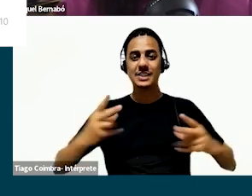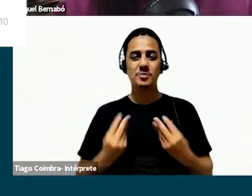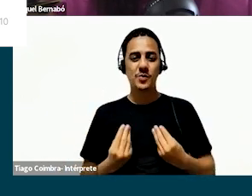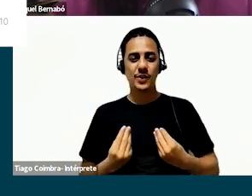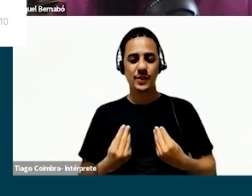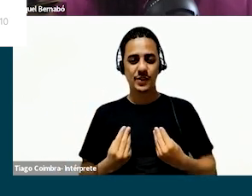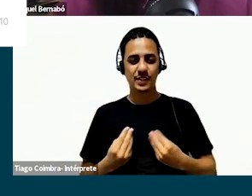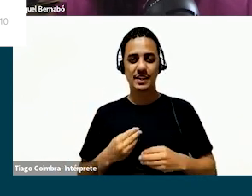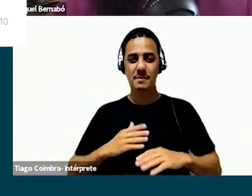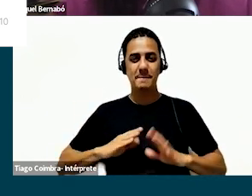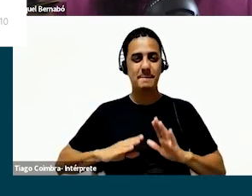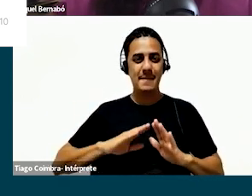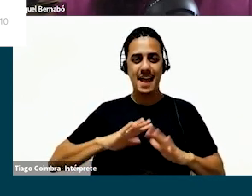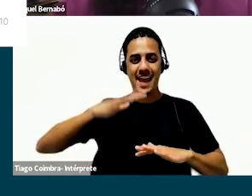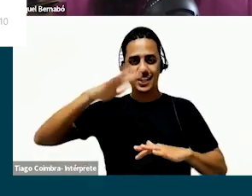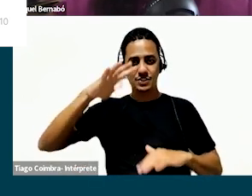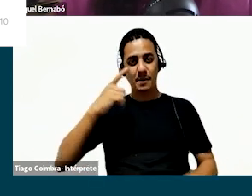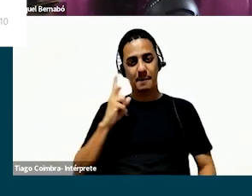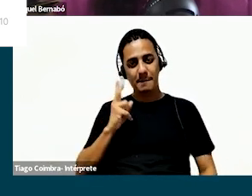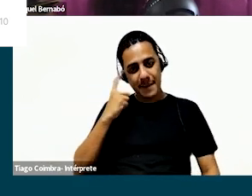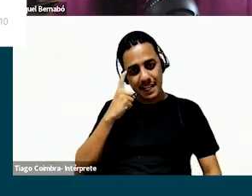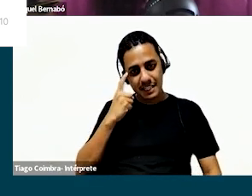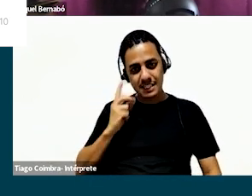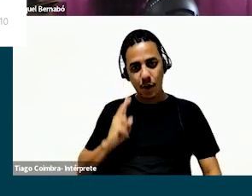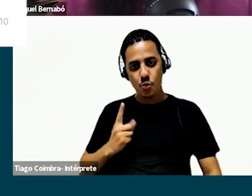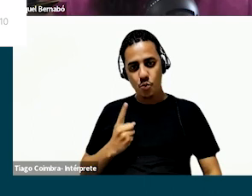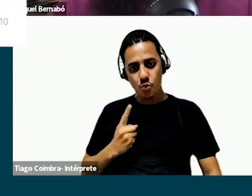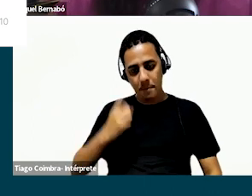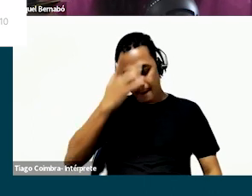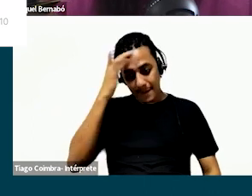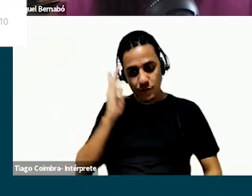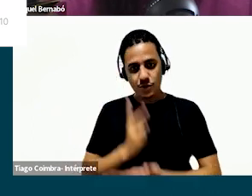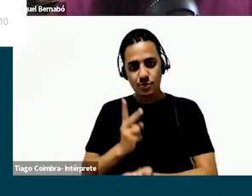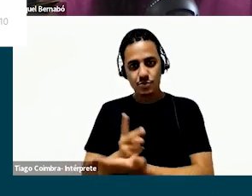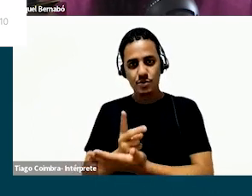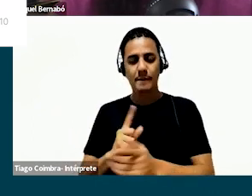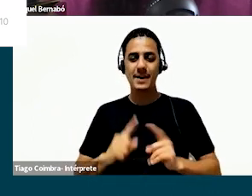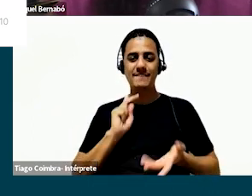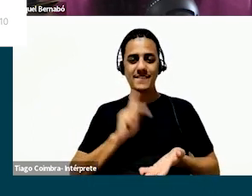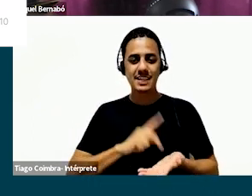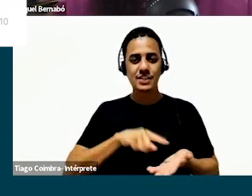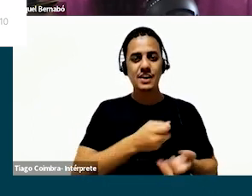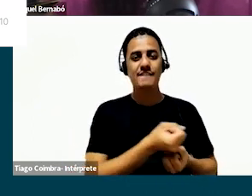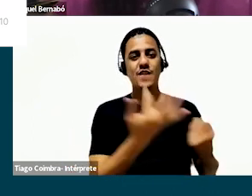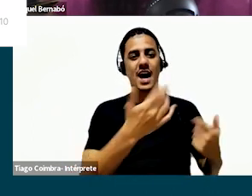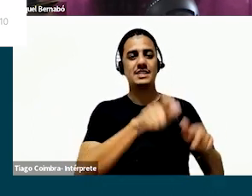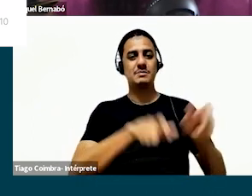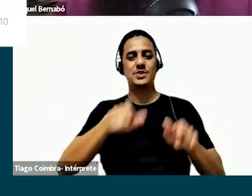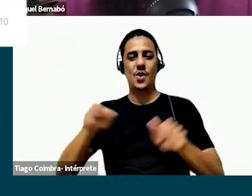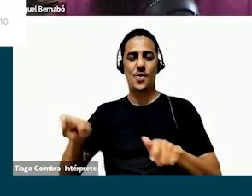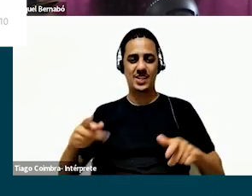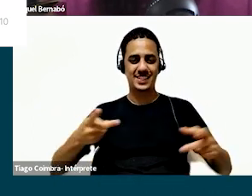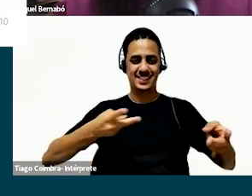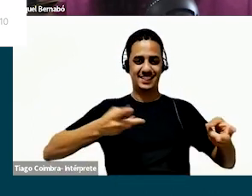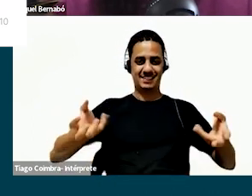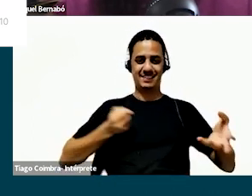por isso que o número de transações era muito grande. O ticket médio era enorme e parecia que era de uma pessoa só, mas, na verdade, os valores vinham de muitas outras